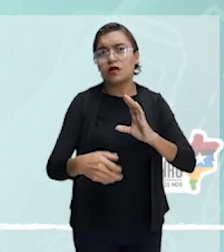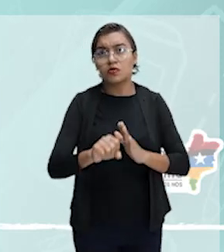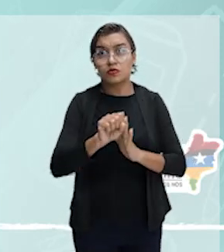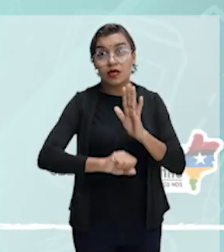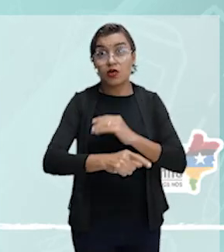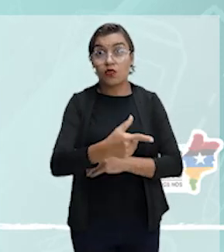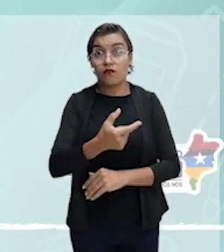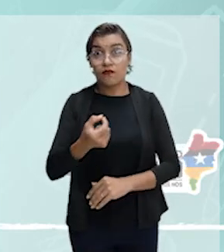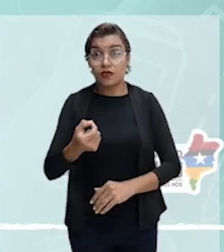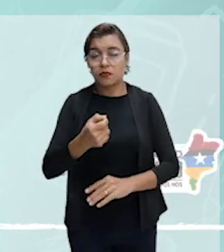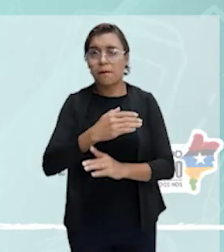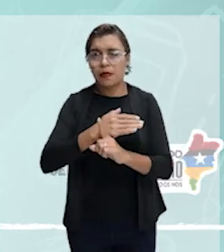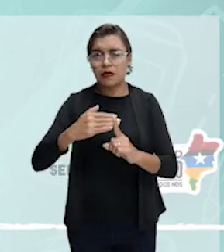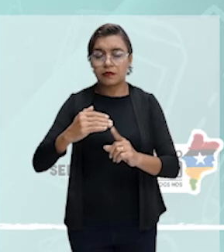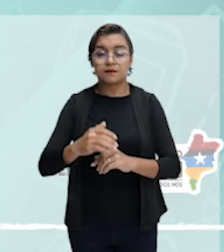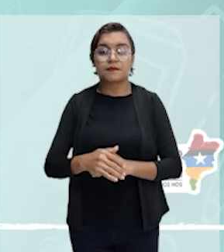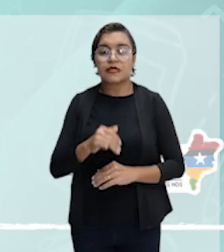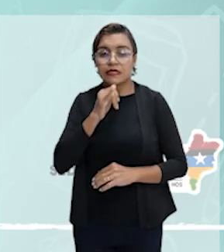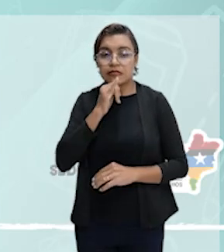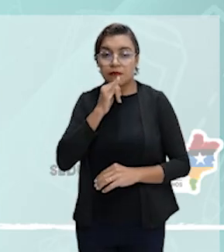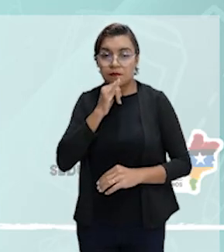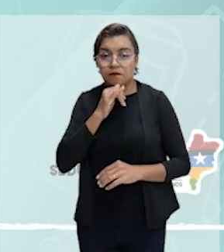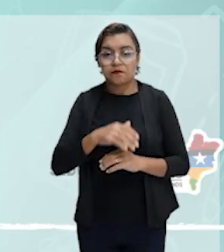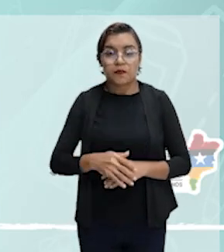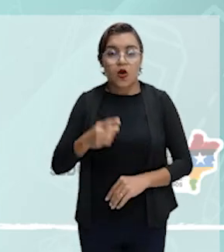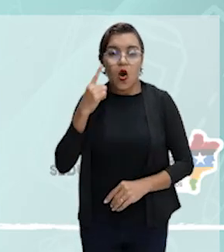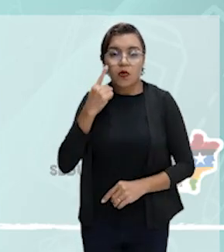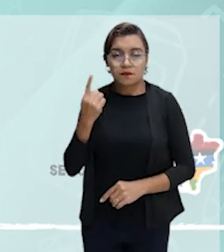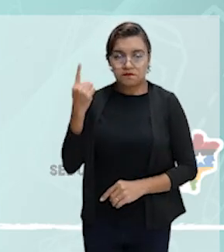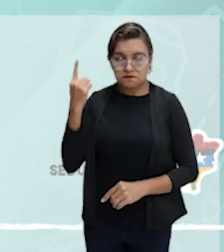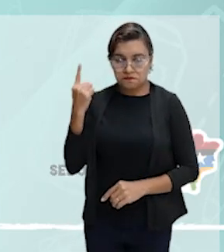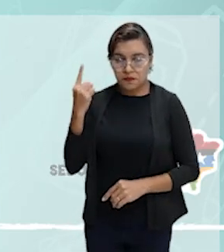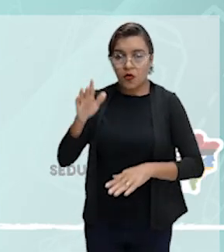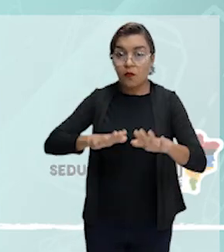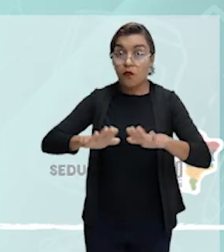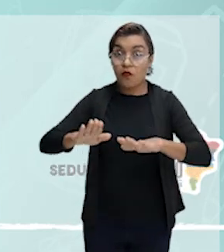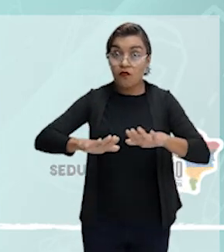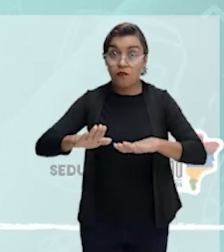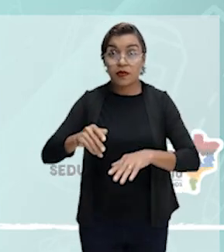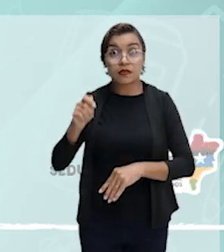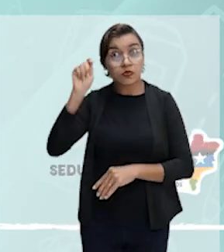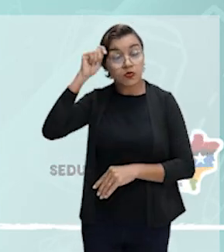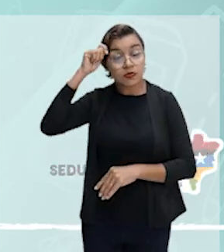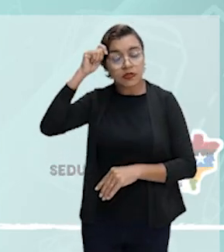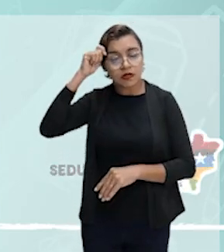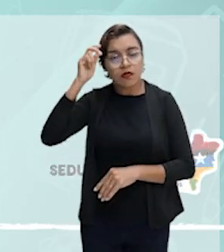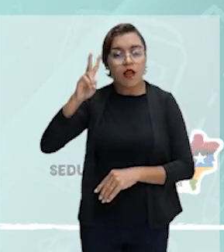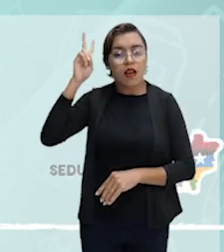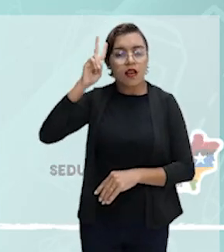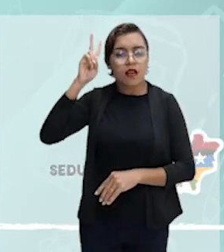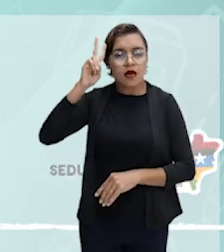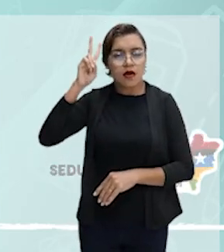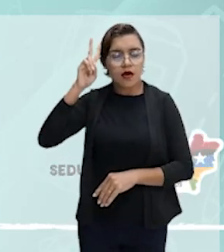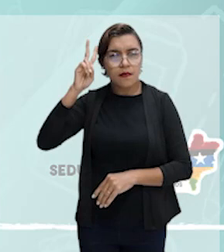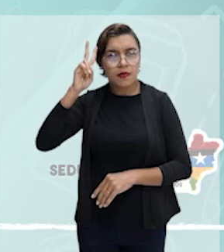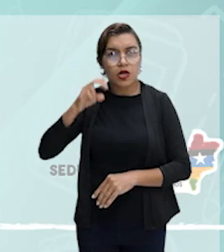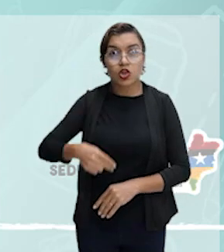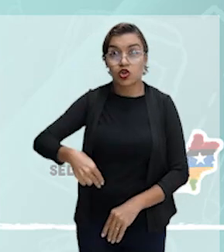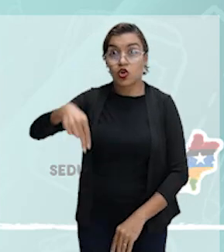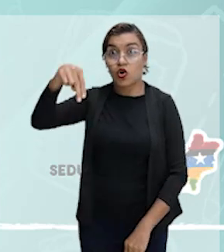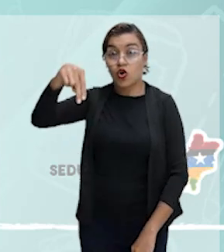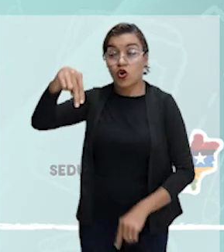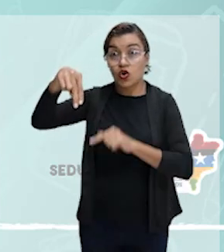XX. Exemplo, movimento negro, e aí a gente lembra principalmente do movimento negro